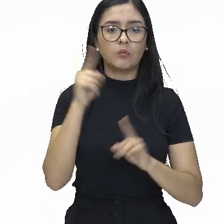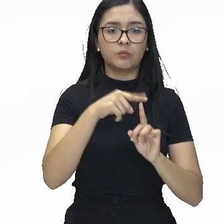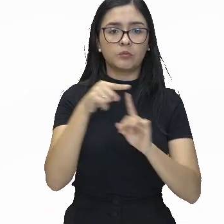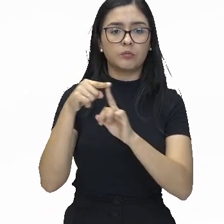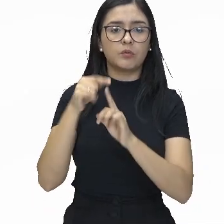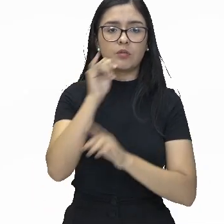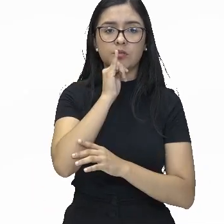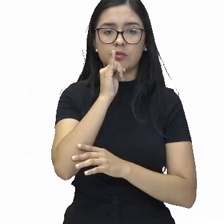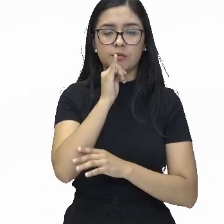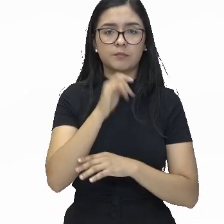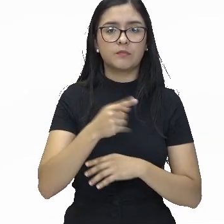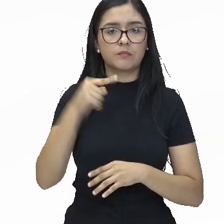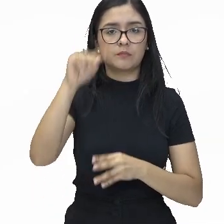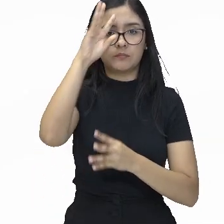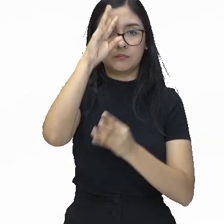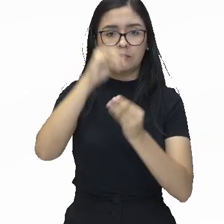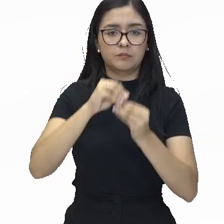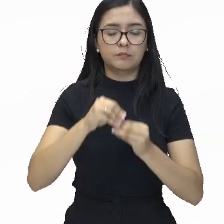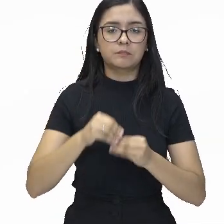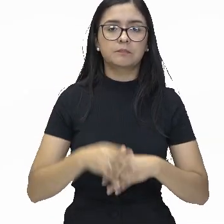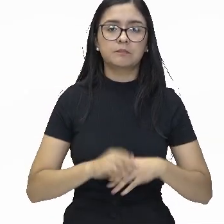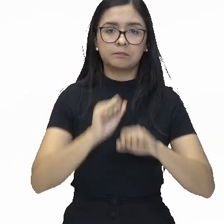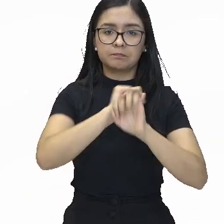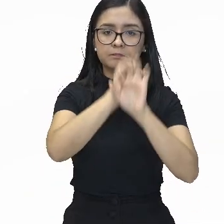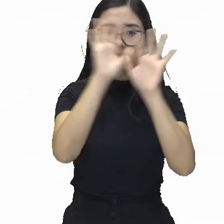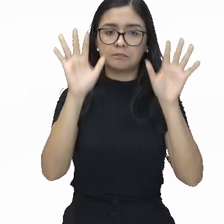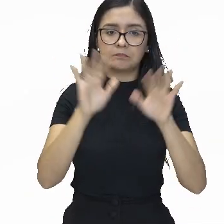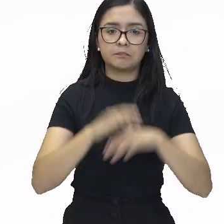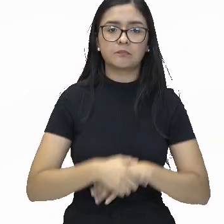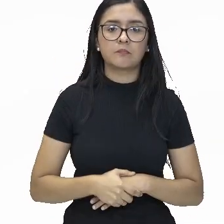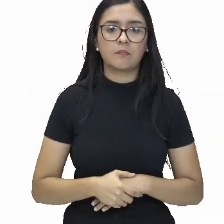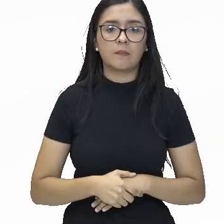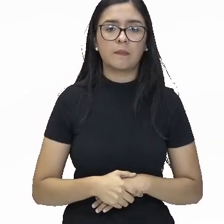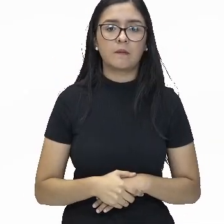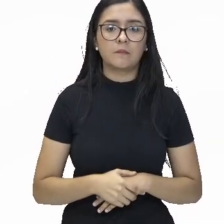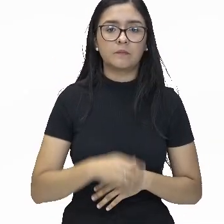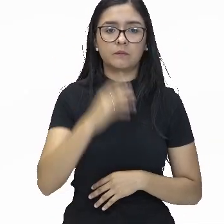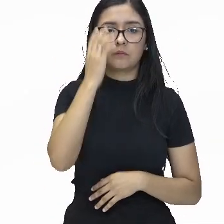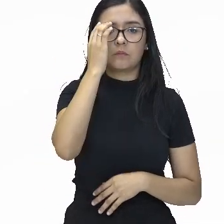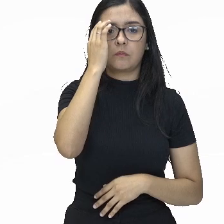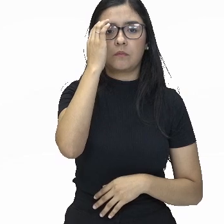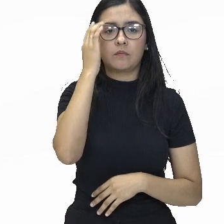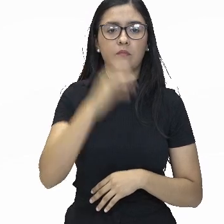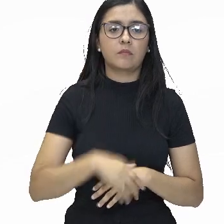vocês entenderem melhor. A mocidade, que é